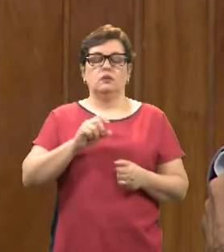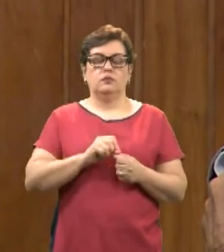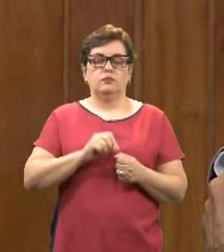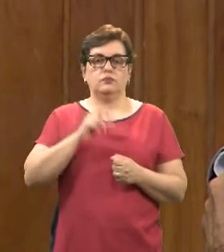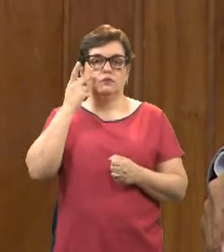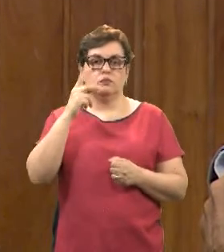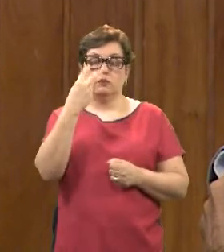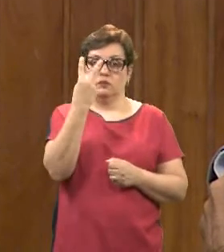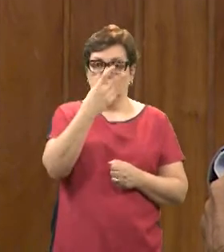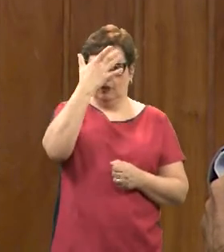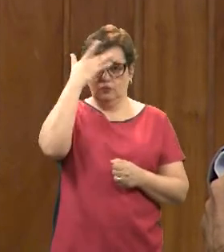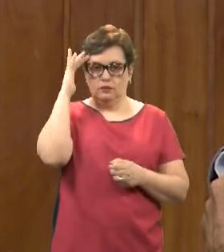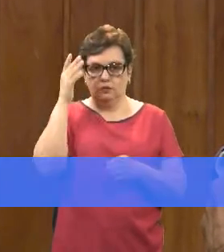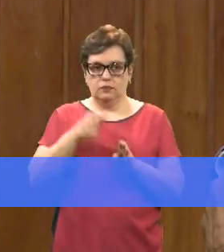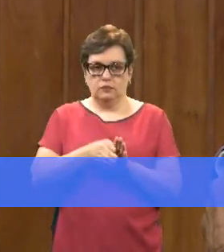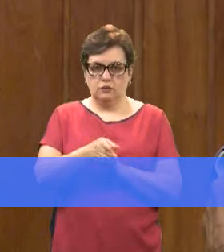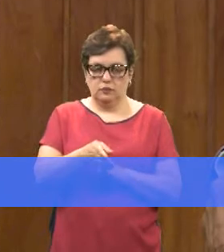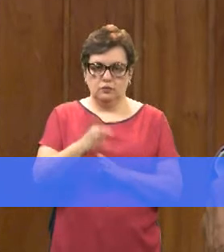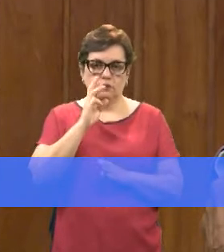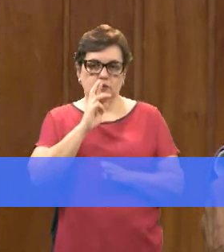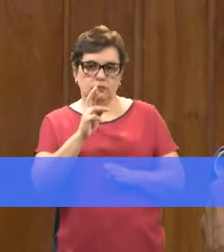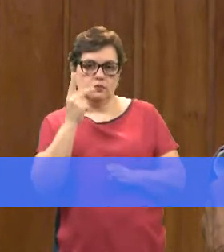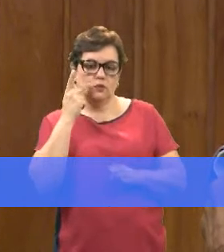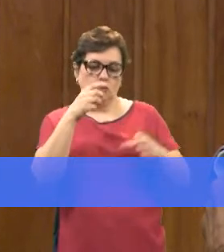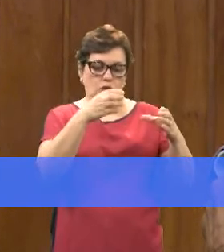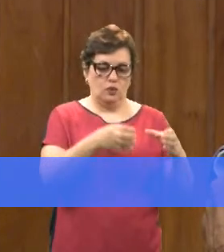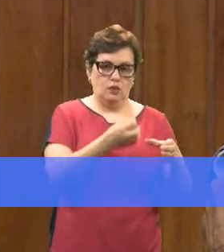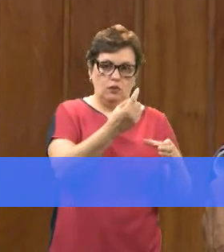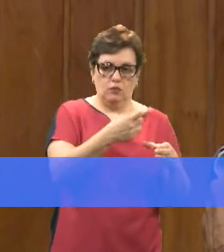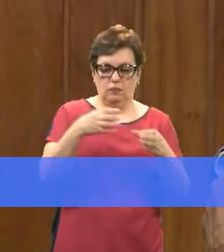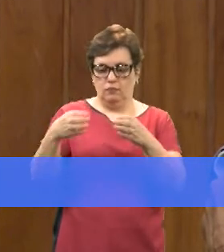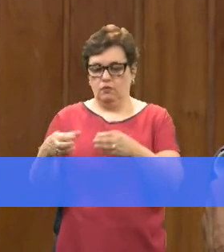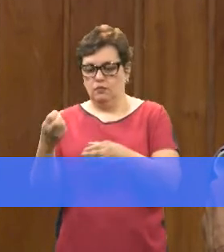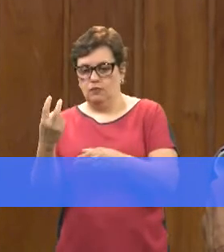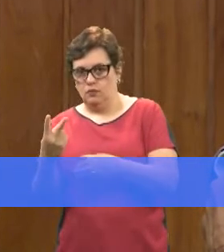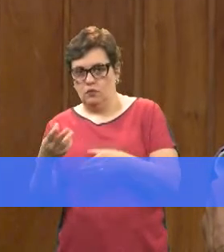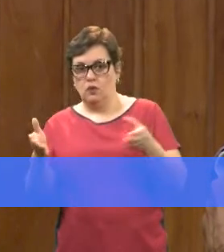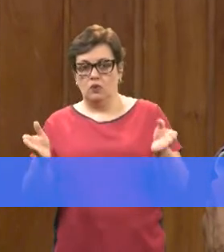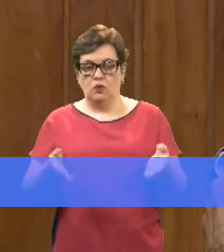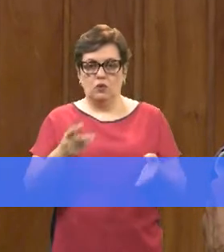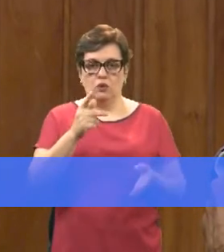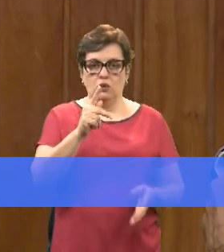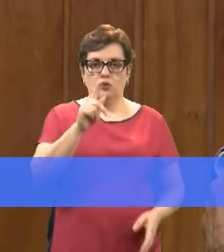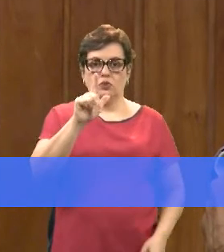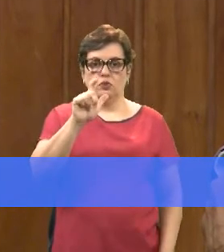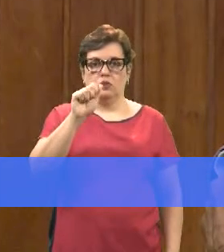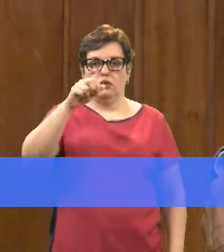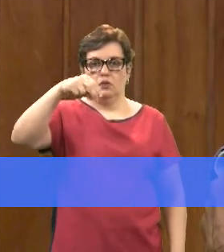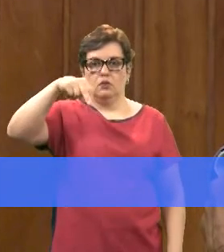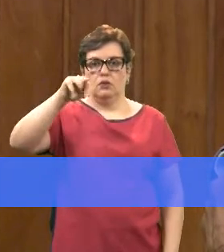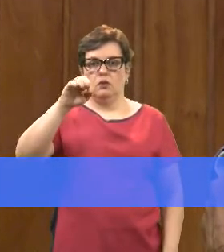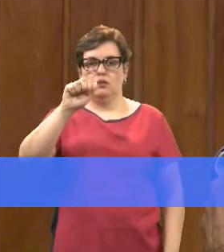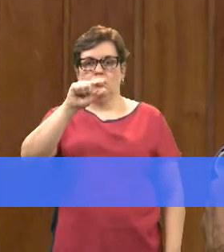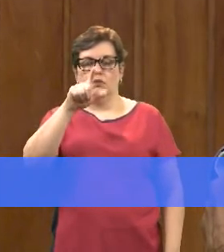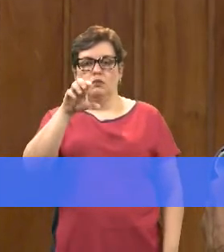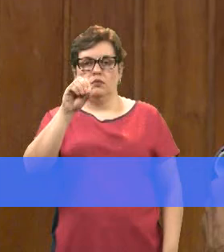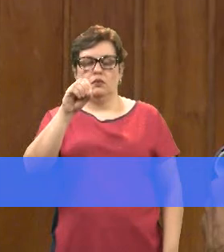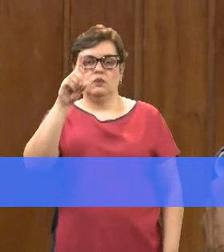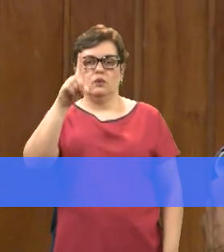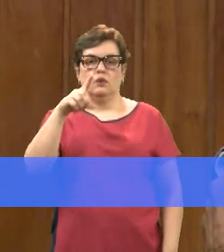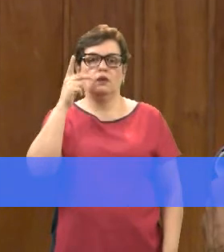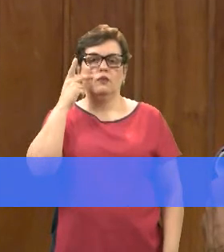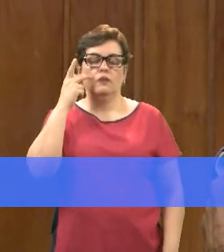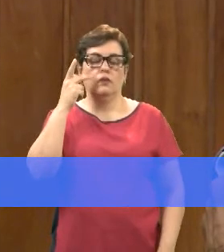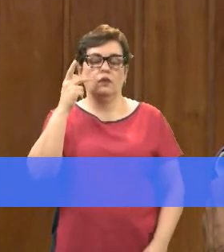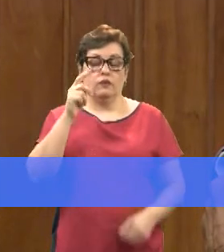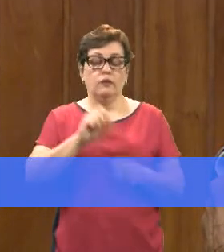responderiam pela unidade 1 e pela unidade 2. Hoje, o plantão é realizado por um conselheiro que